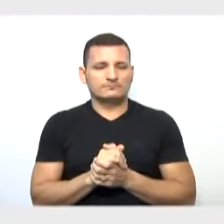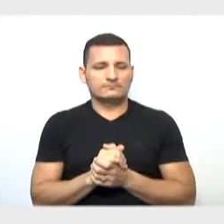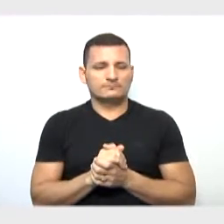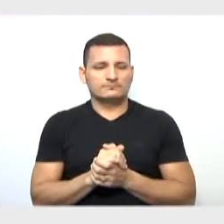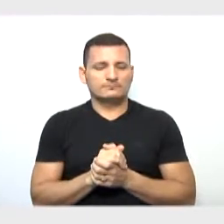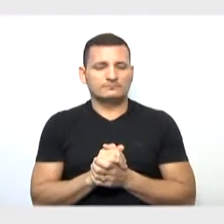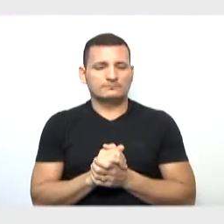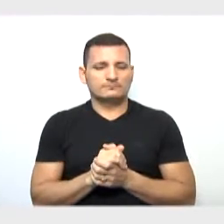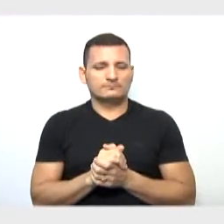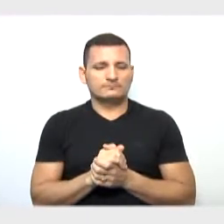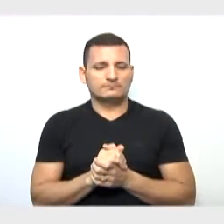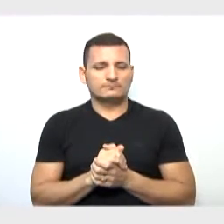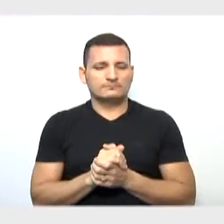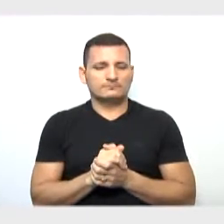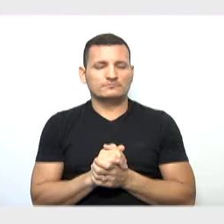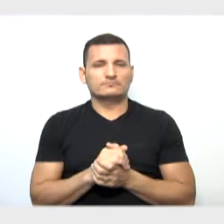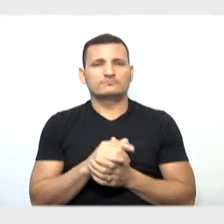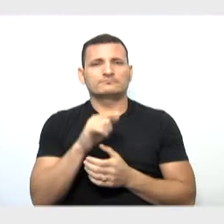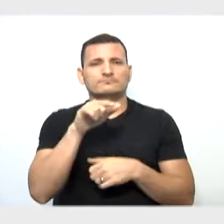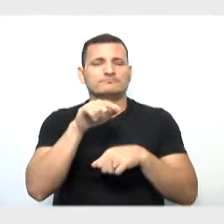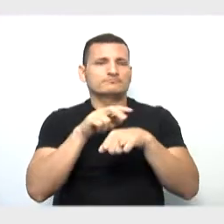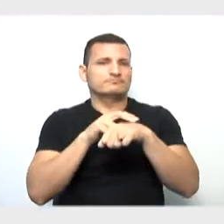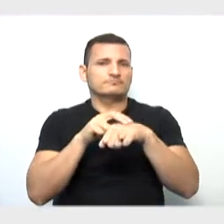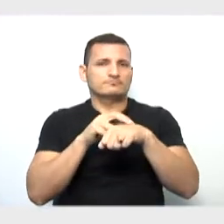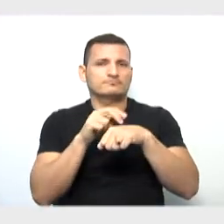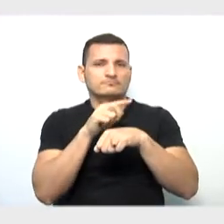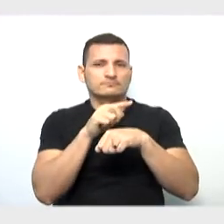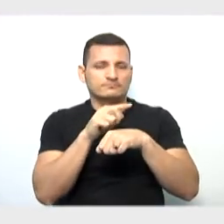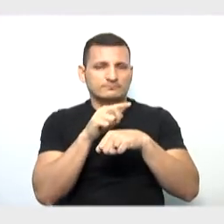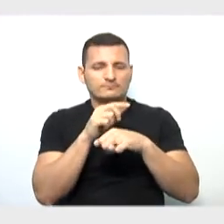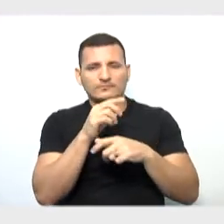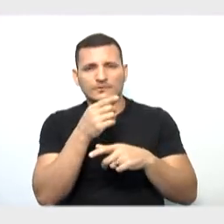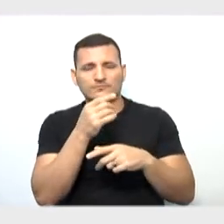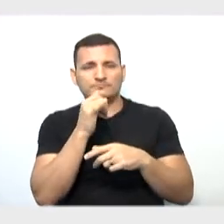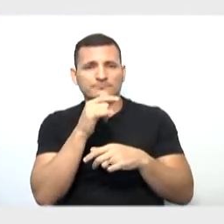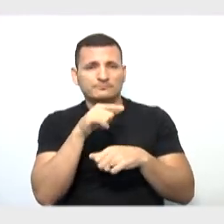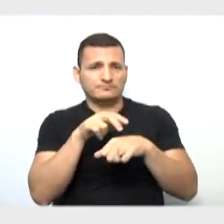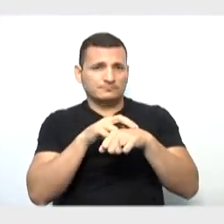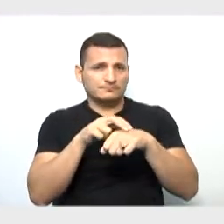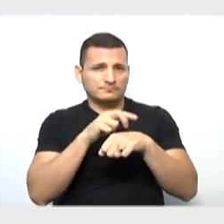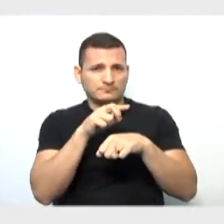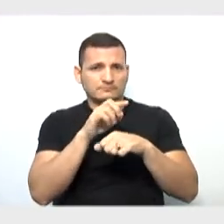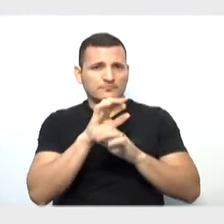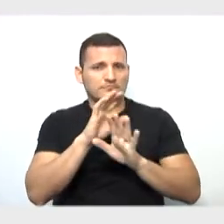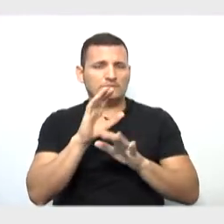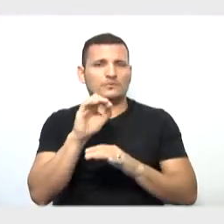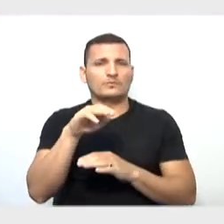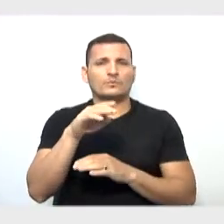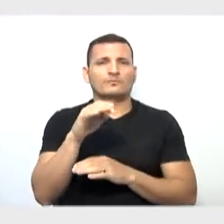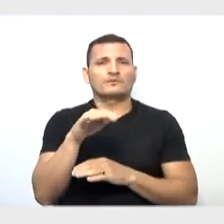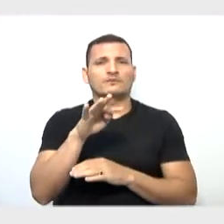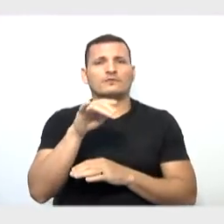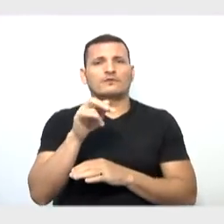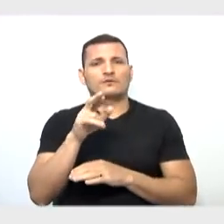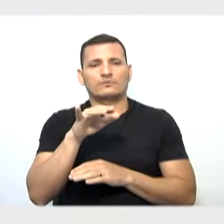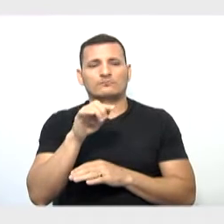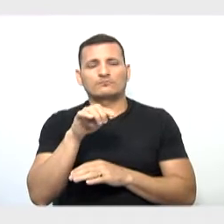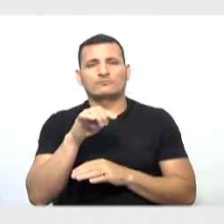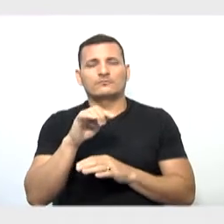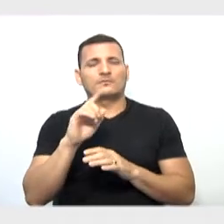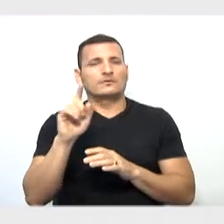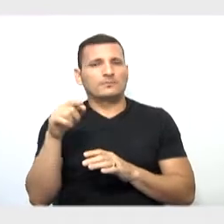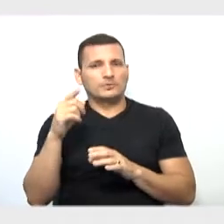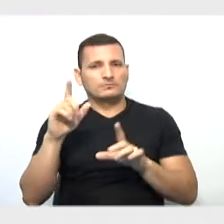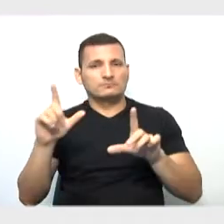2 tracinhos. Ó, ele ficou verde. Quando ele fica verde, significa que é um comentário. Esse comentário não vai